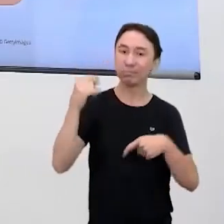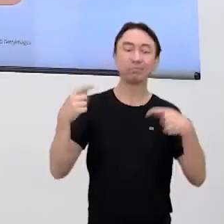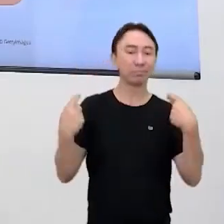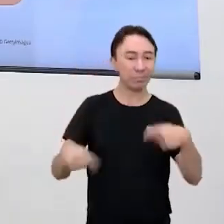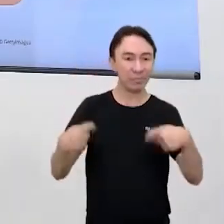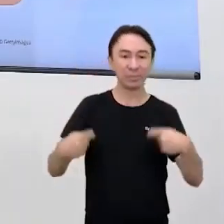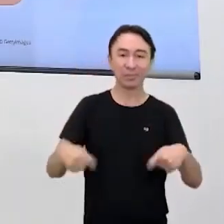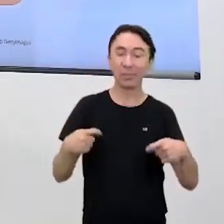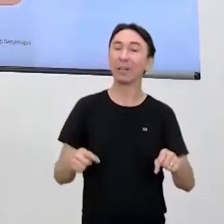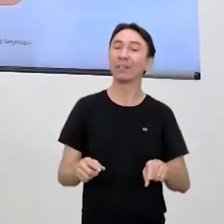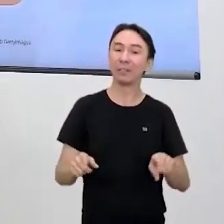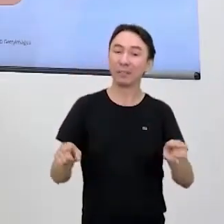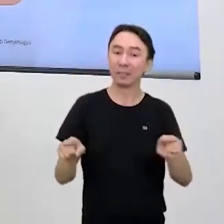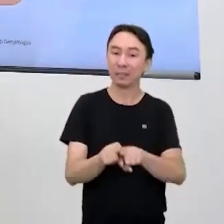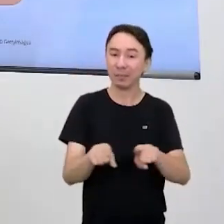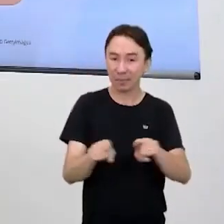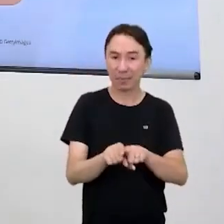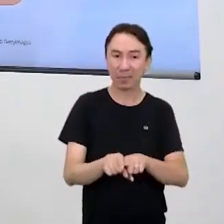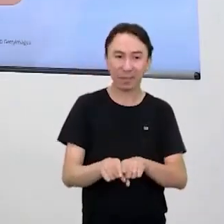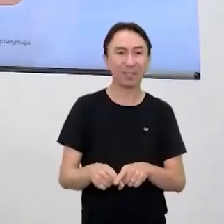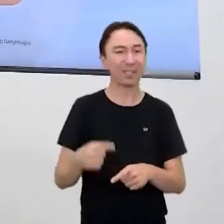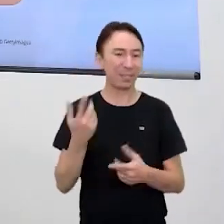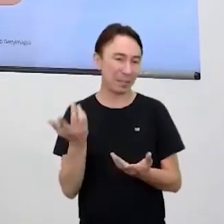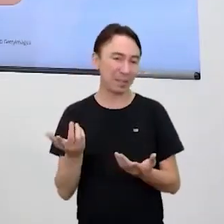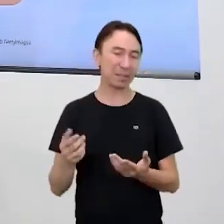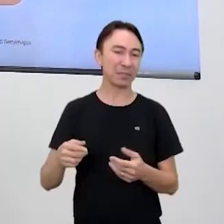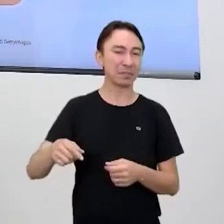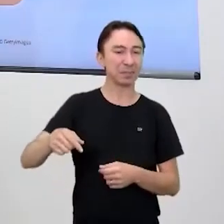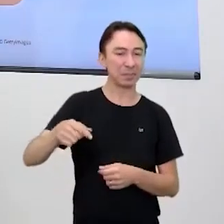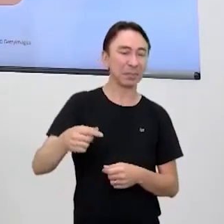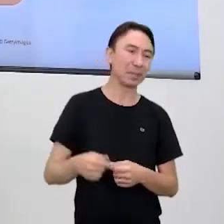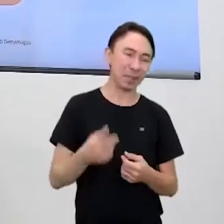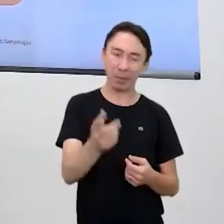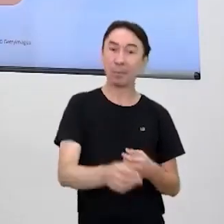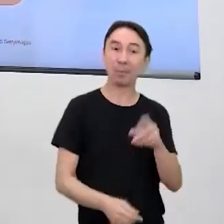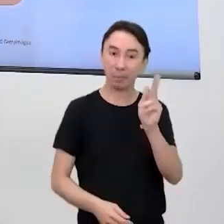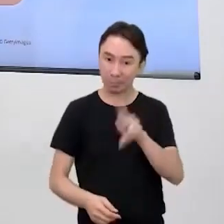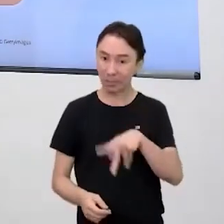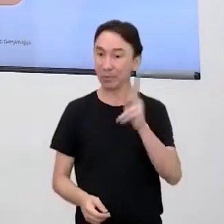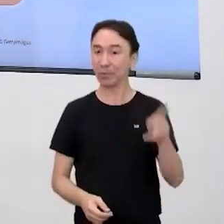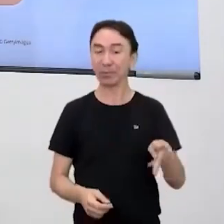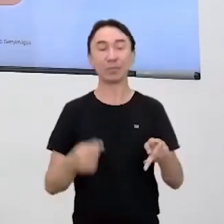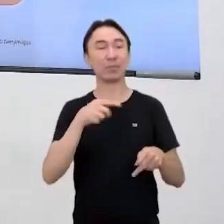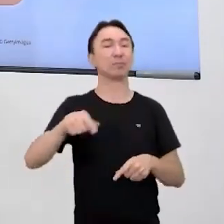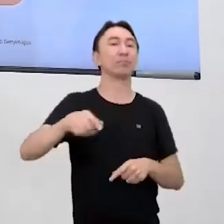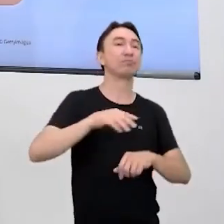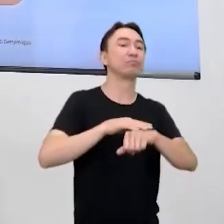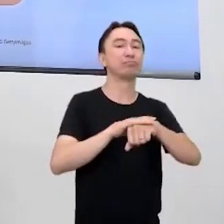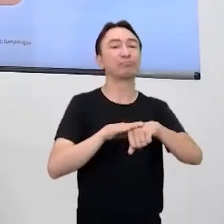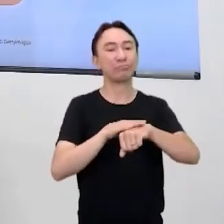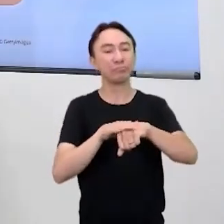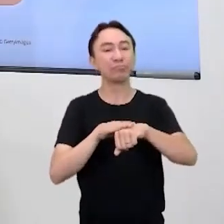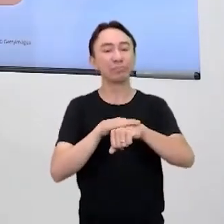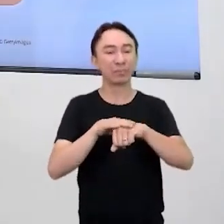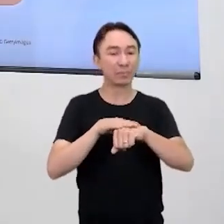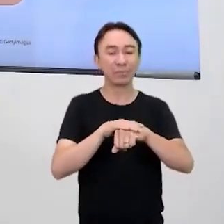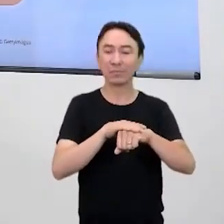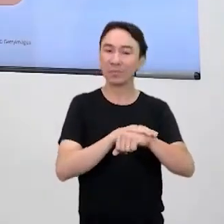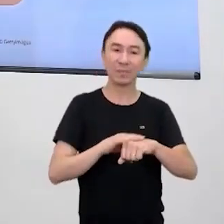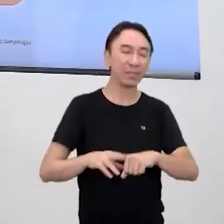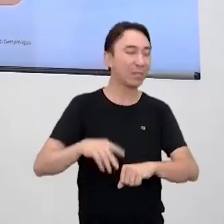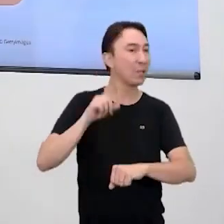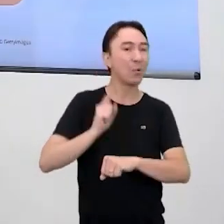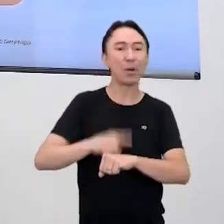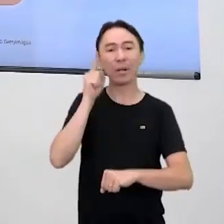nós fizemos, essa aqui é um papo mais tete a tete com o nosso colega professor, a gente logo de cara debateu essa questão